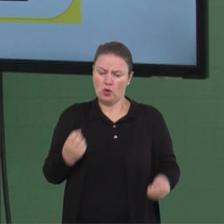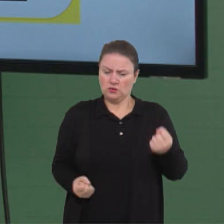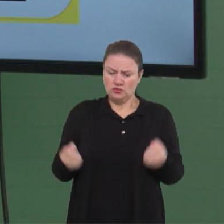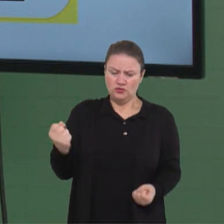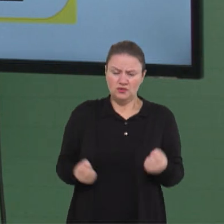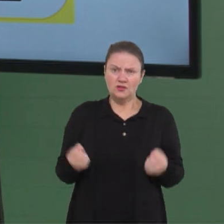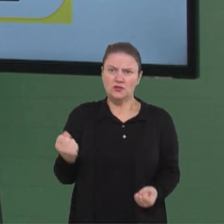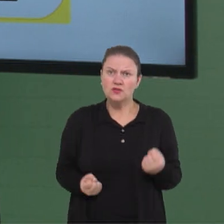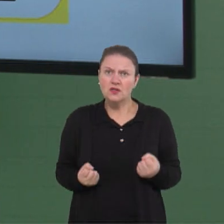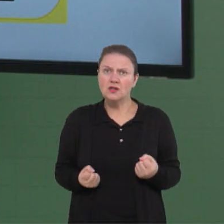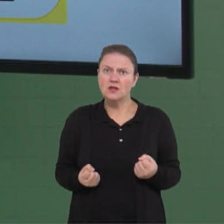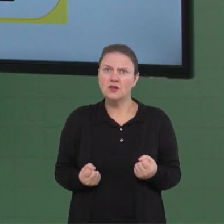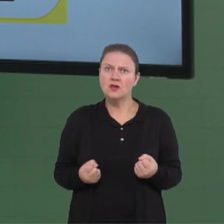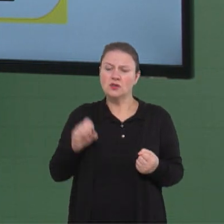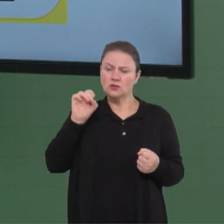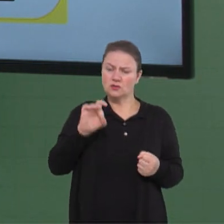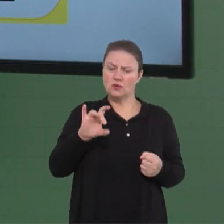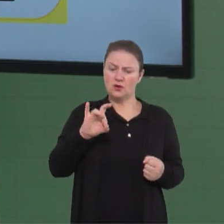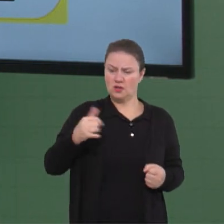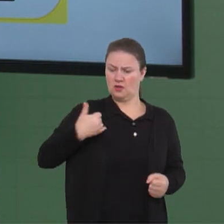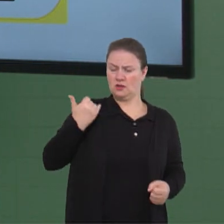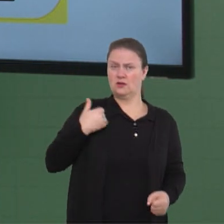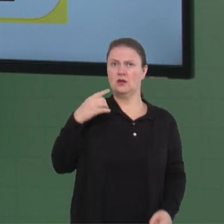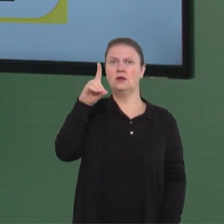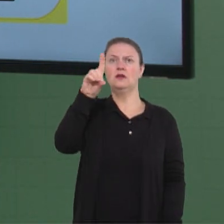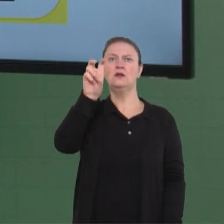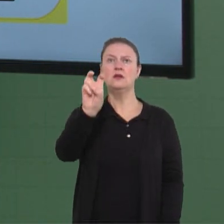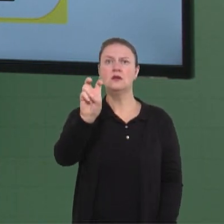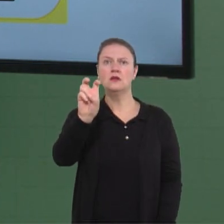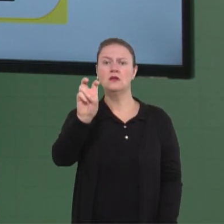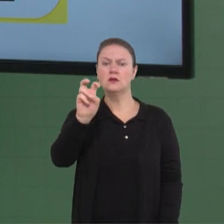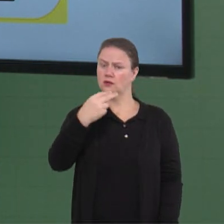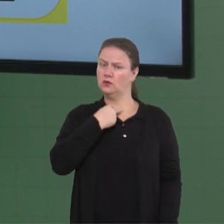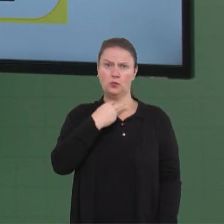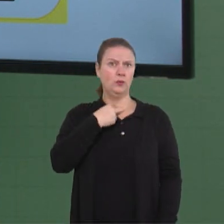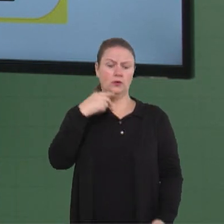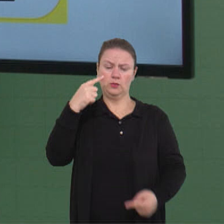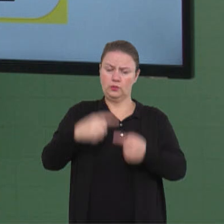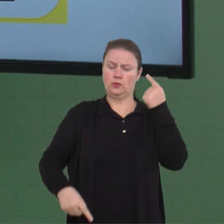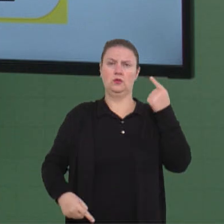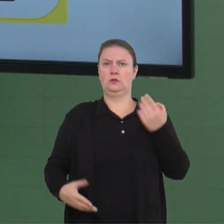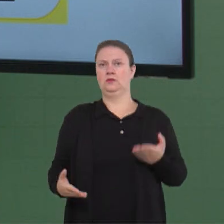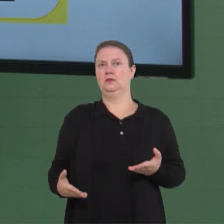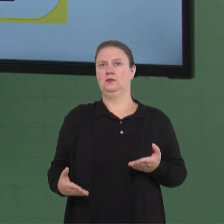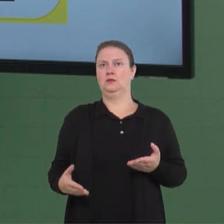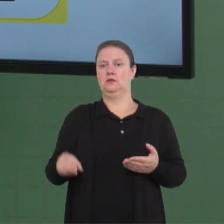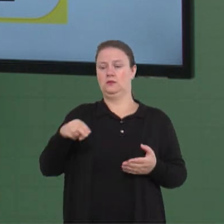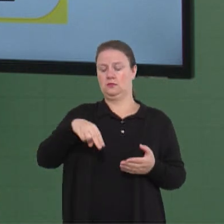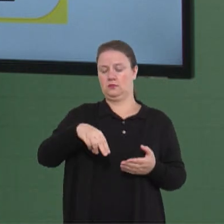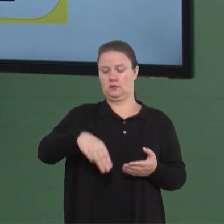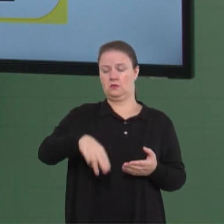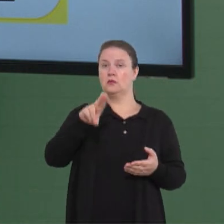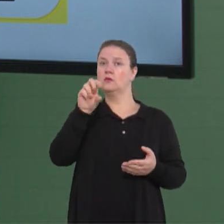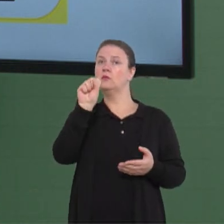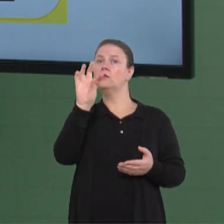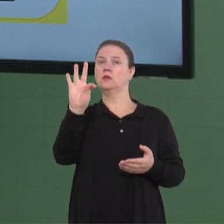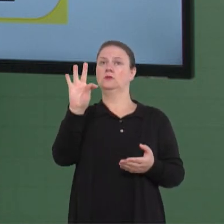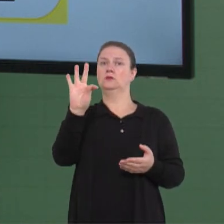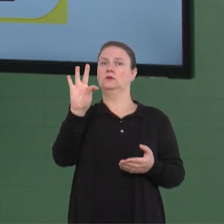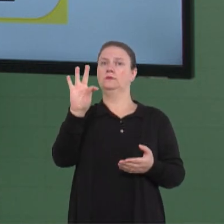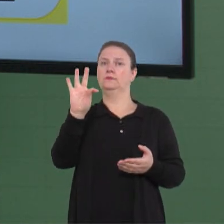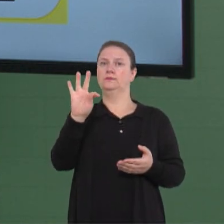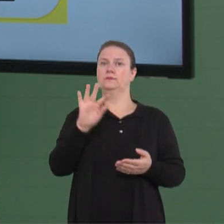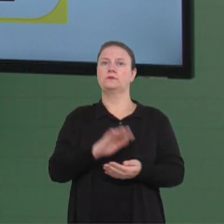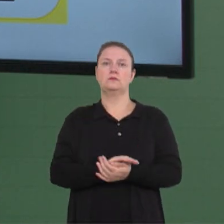você tem 15 anos é proibido por isso que usa-se o mestre o massa de perdão nesse contexto então por exemplo